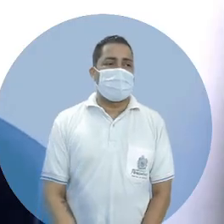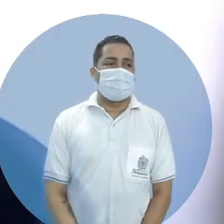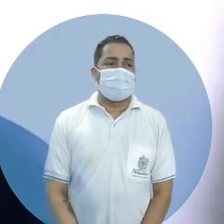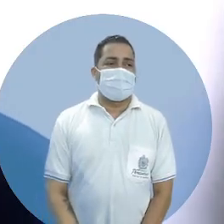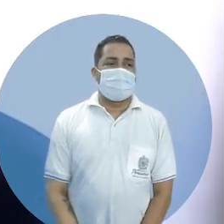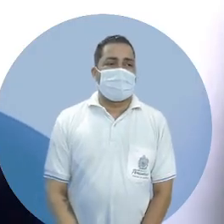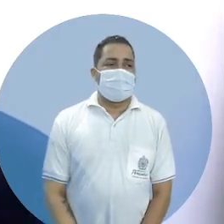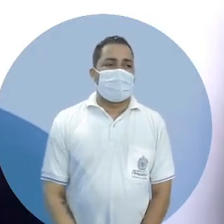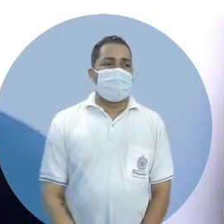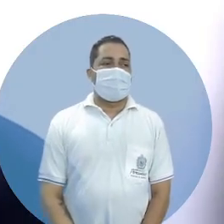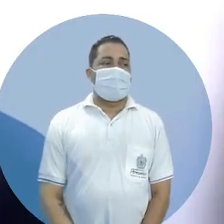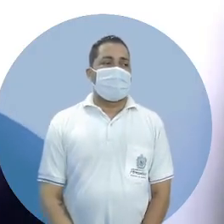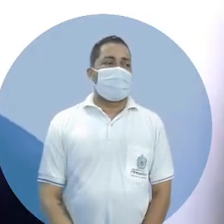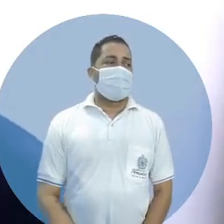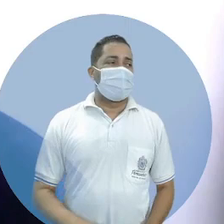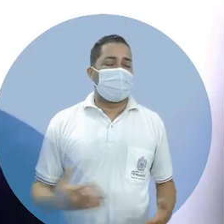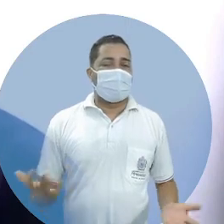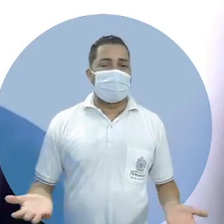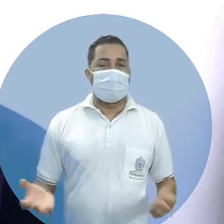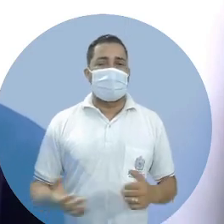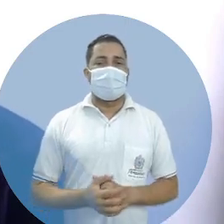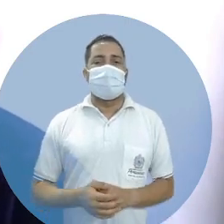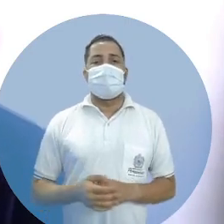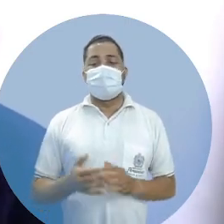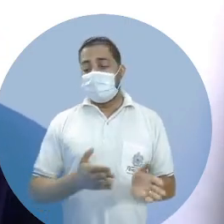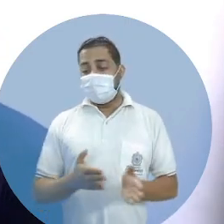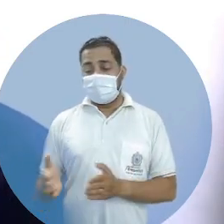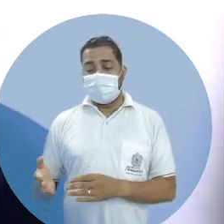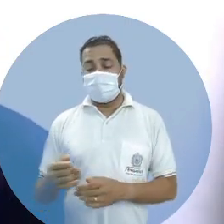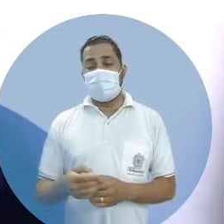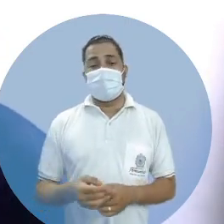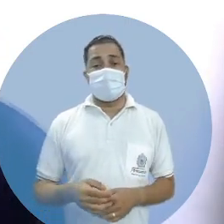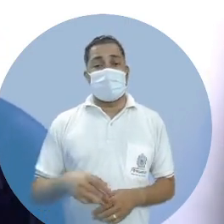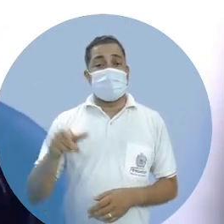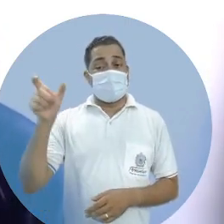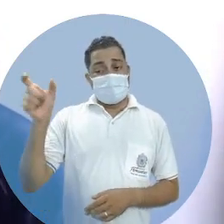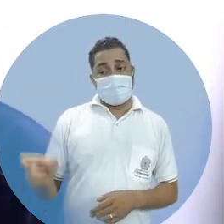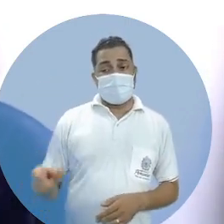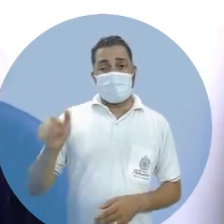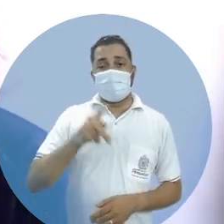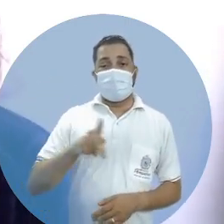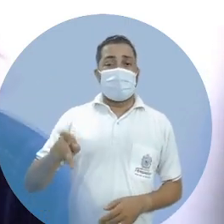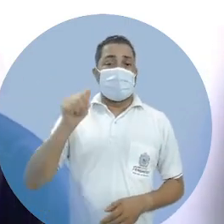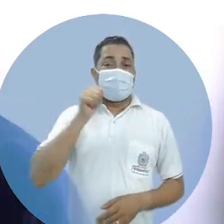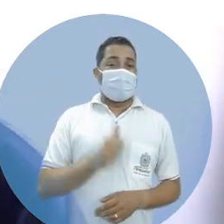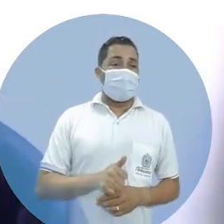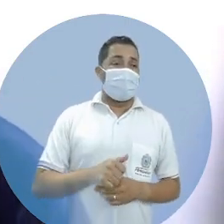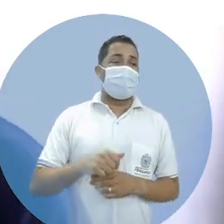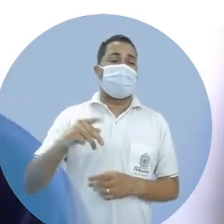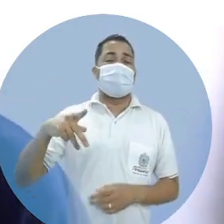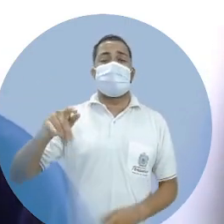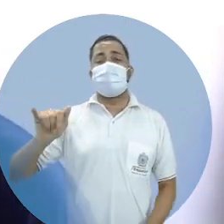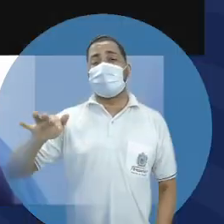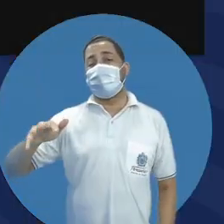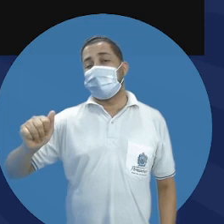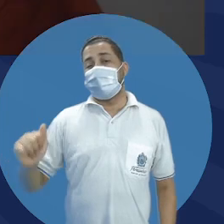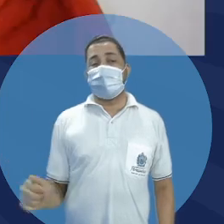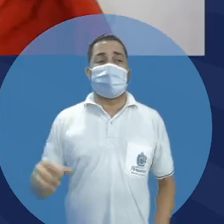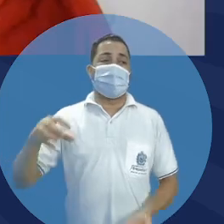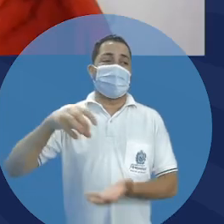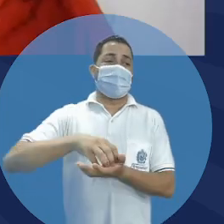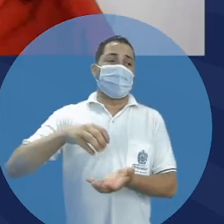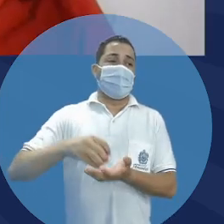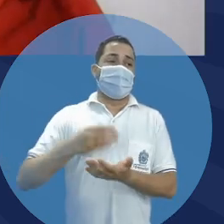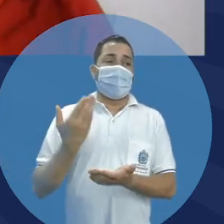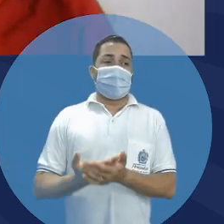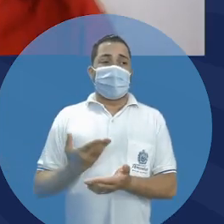Em seguida, passamos a palavra para a professora Gabriela Brígido, do Núcleo de Estudo de Gênero e